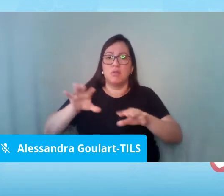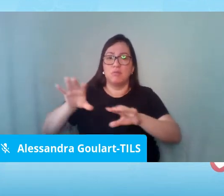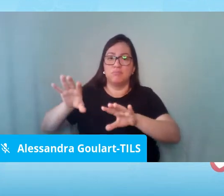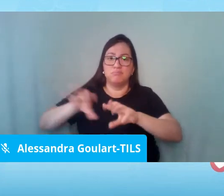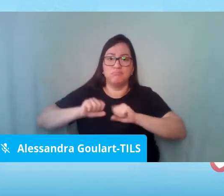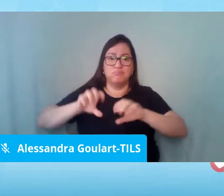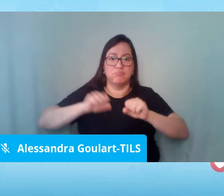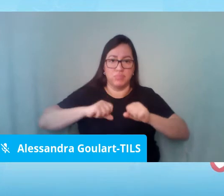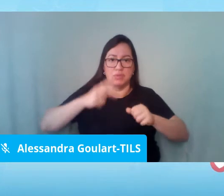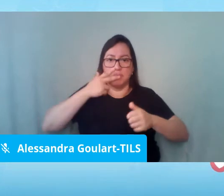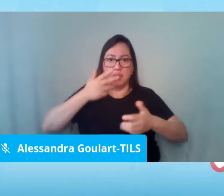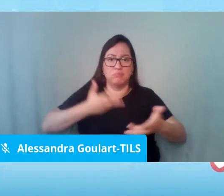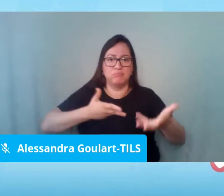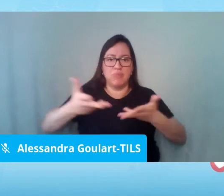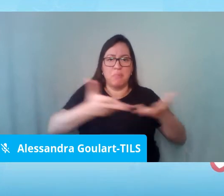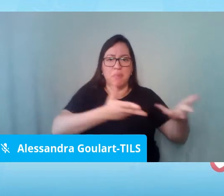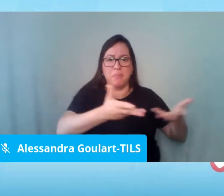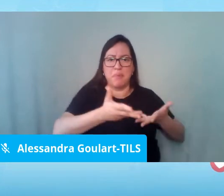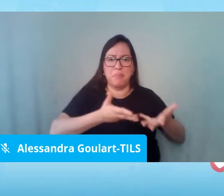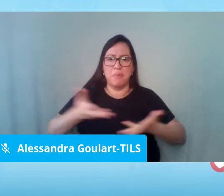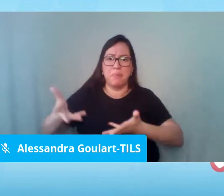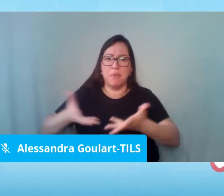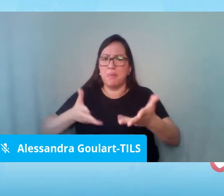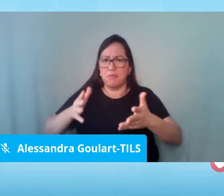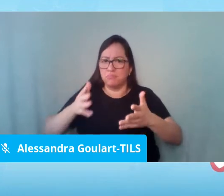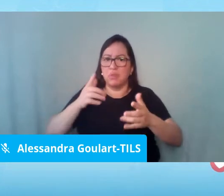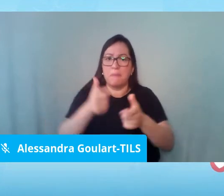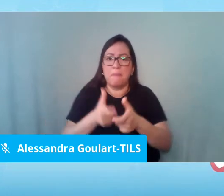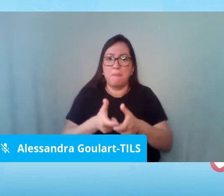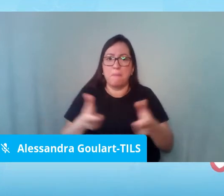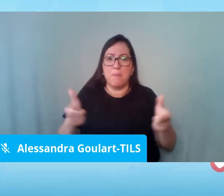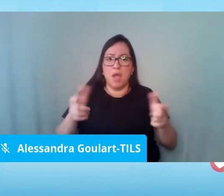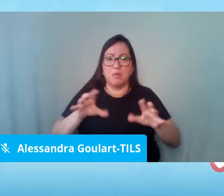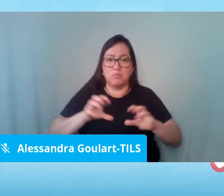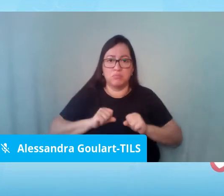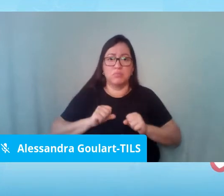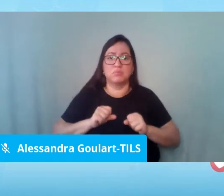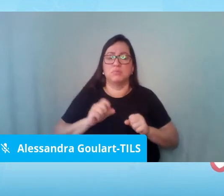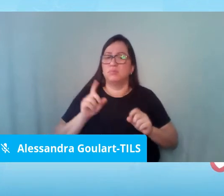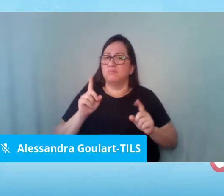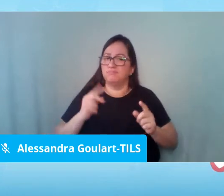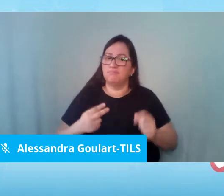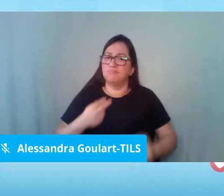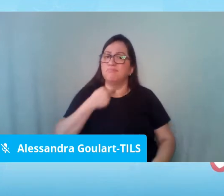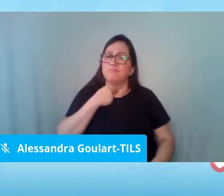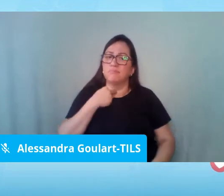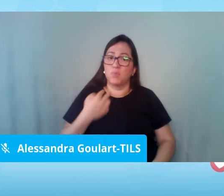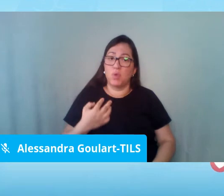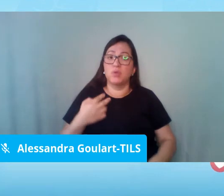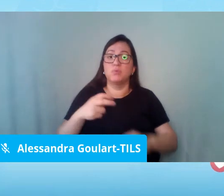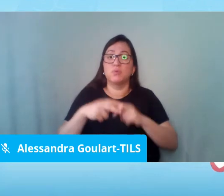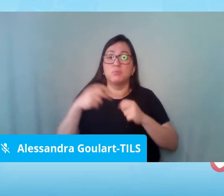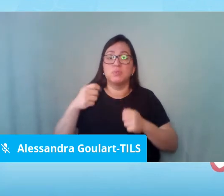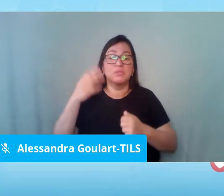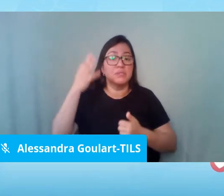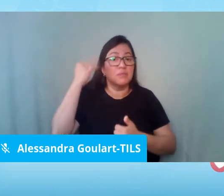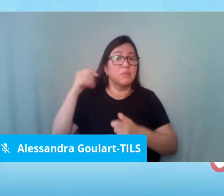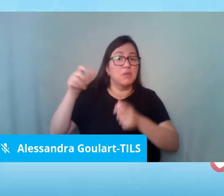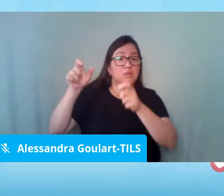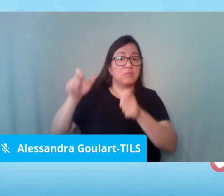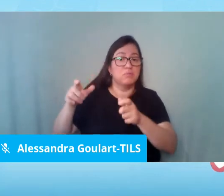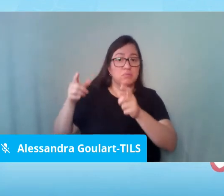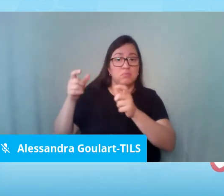Paulo, que é a questão da parceria, né? Das parcerias sexuais. E aí a gente entra numa